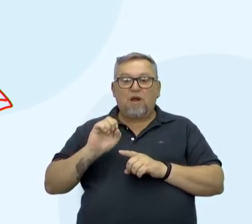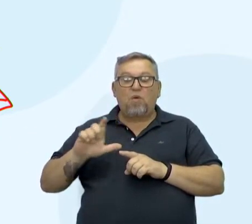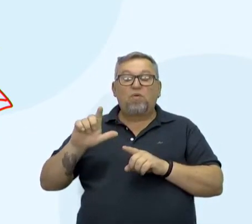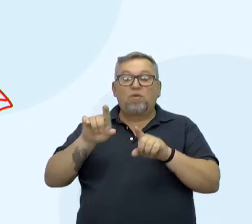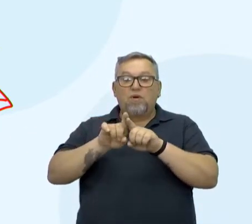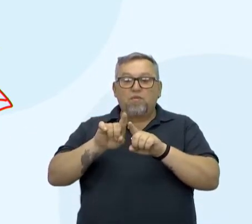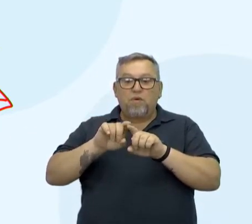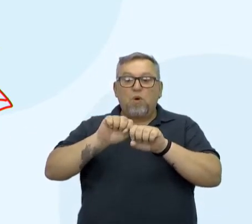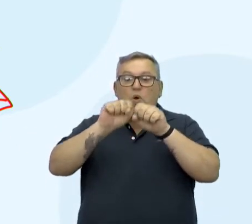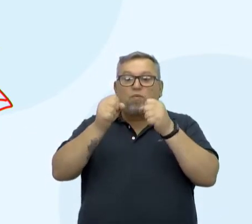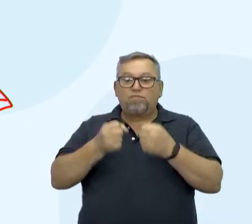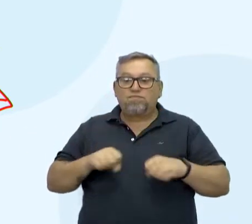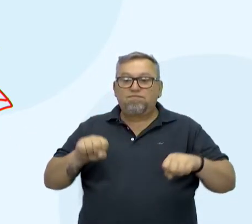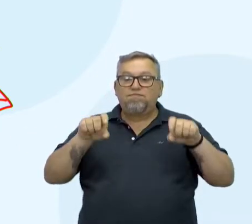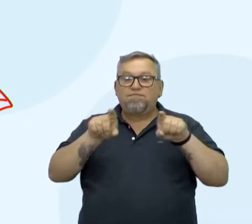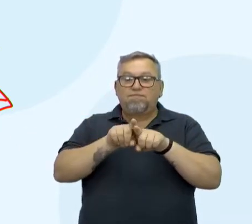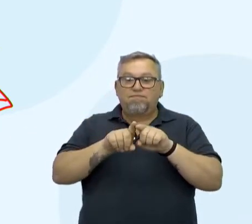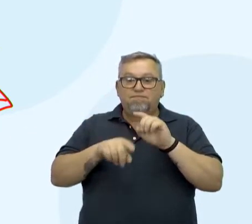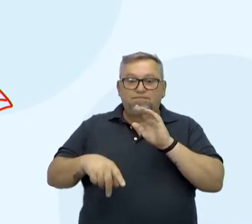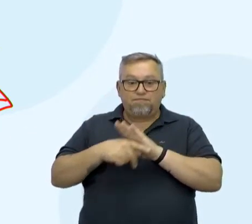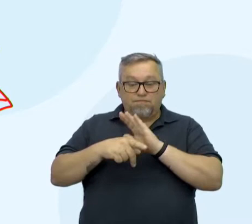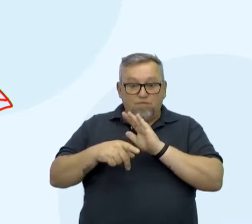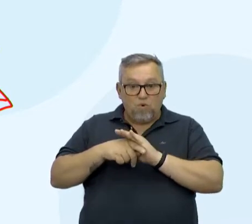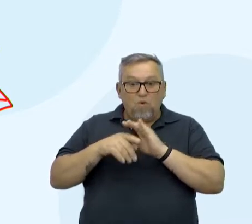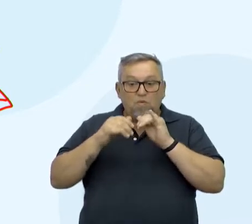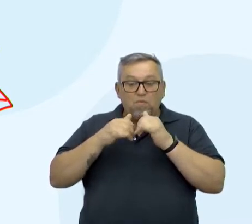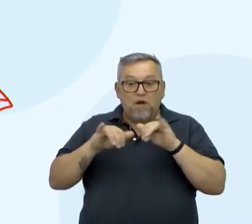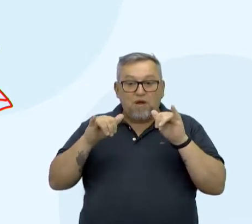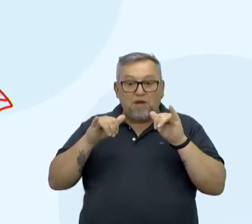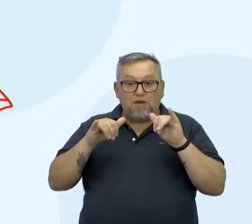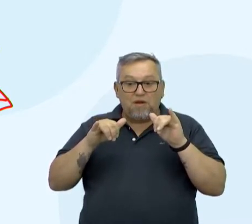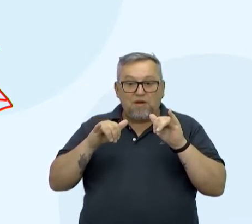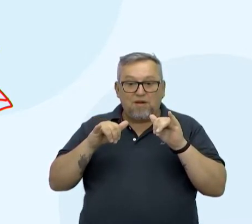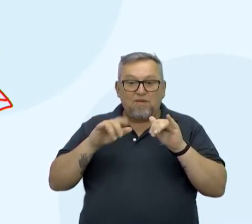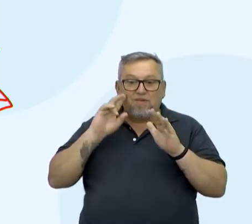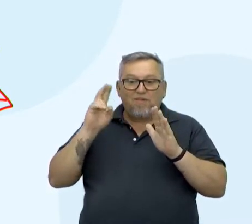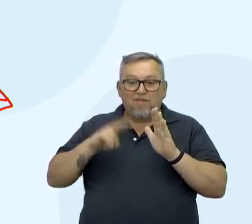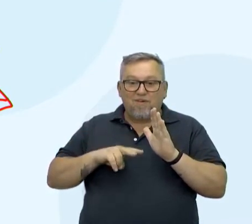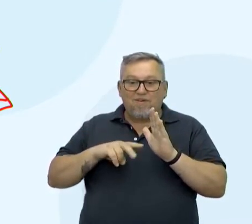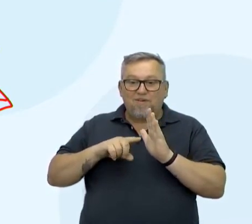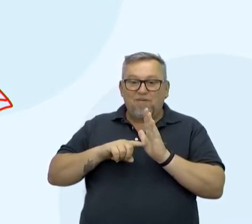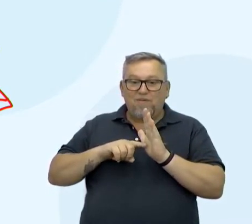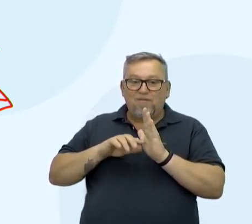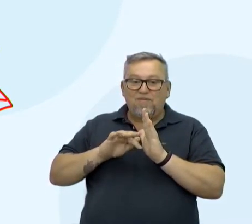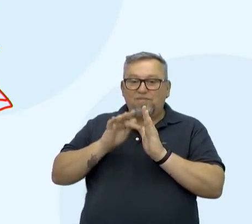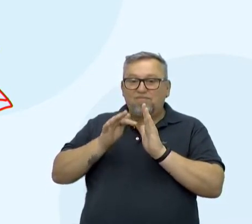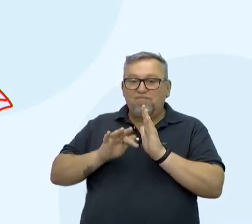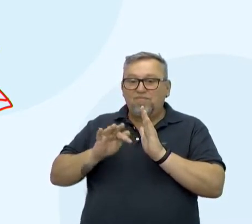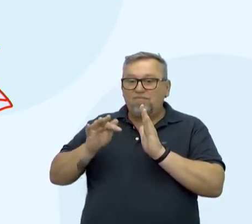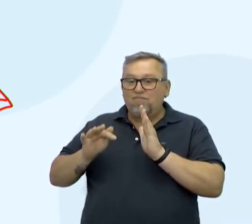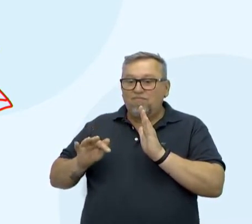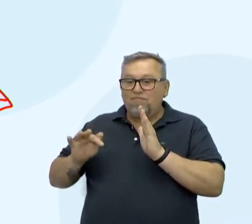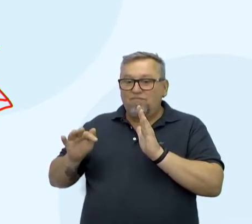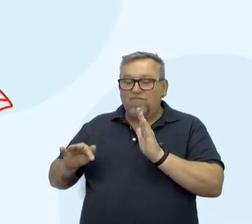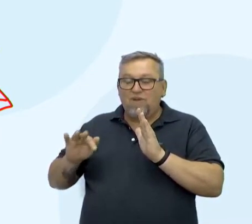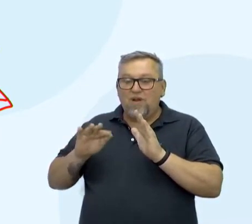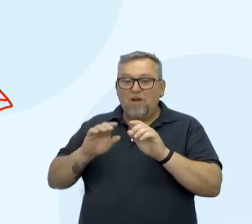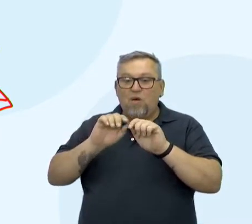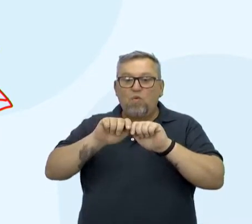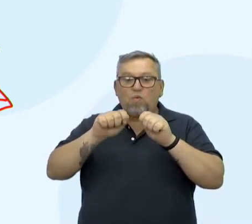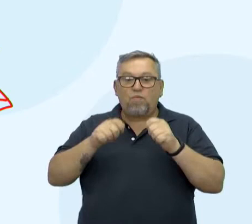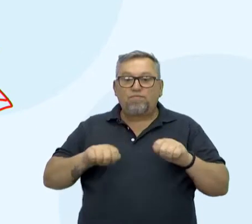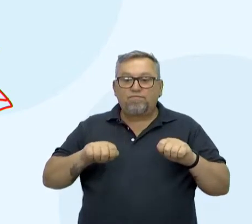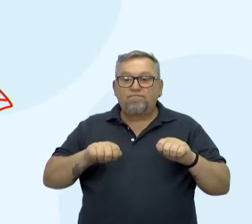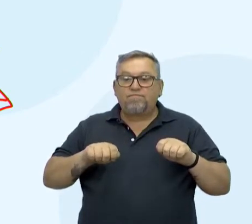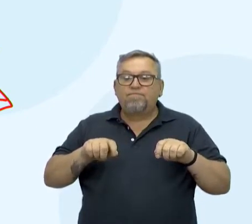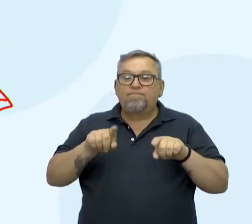parte do campo elétrico e tem a parte do campo magnético também, ó. Na direção do campo. E também é um seno do ângulo aqui, né? O ômega é a velocidade